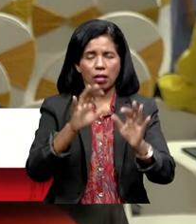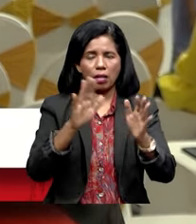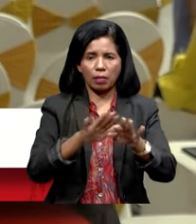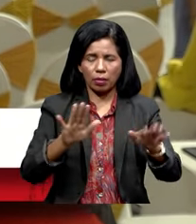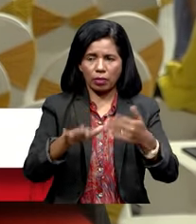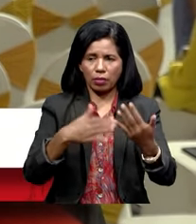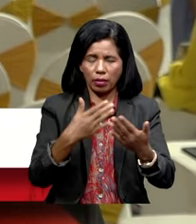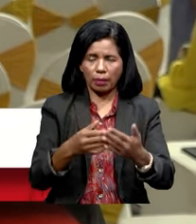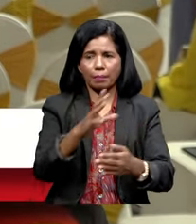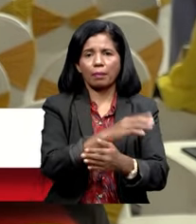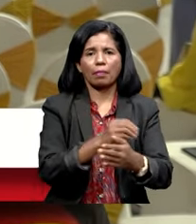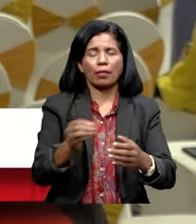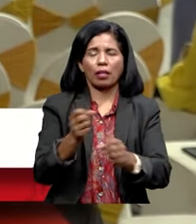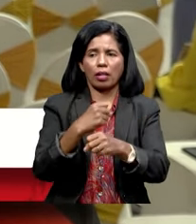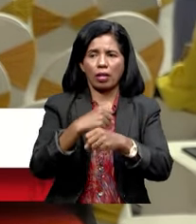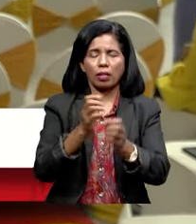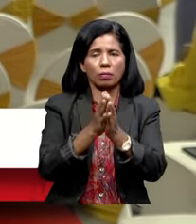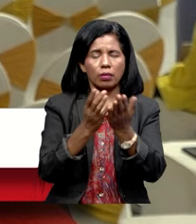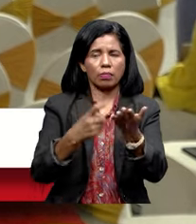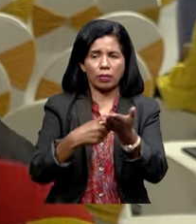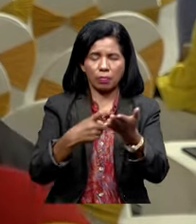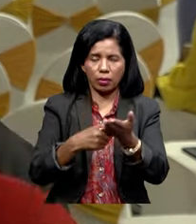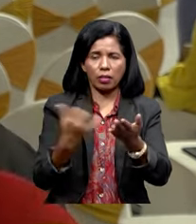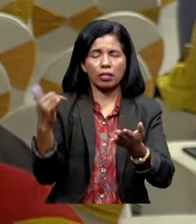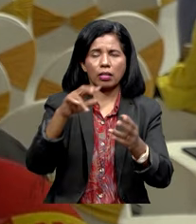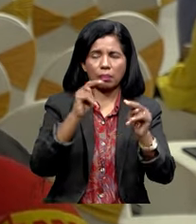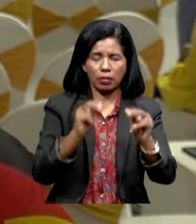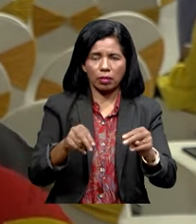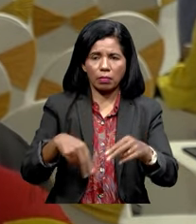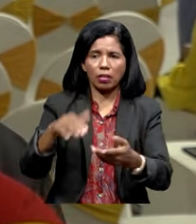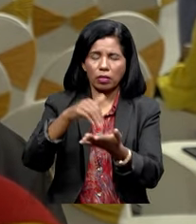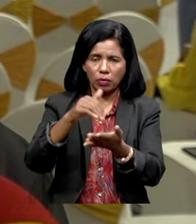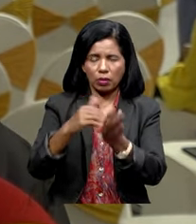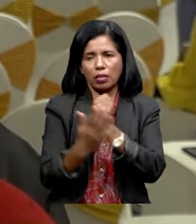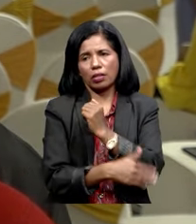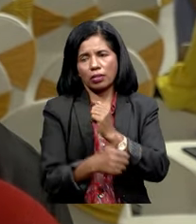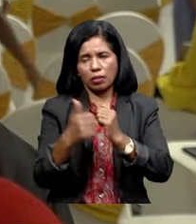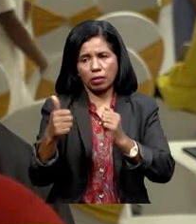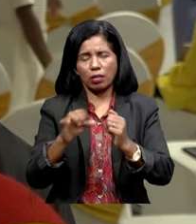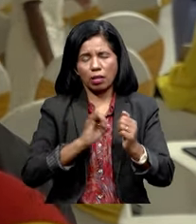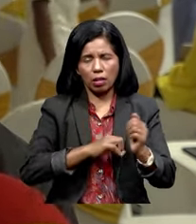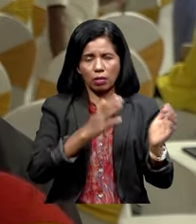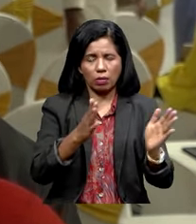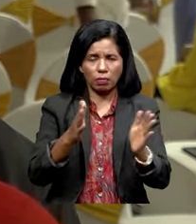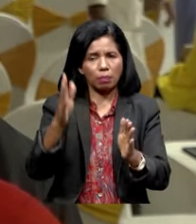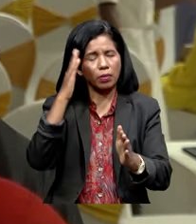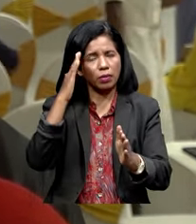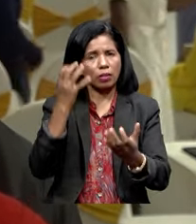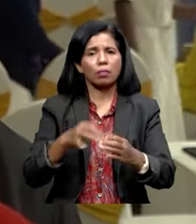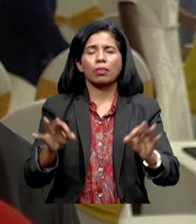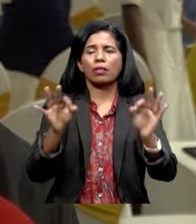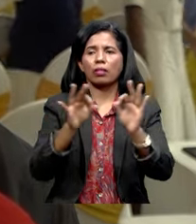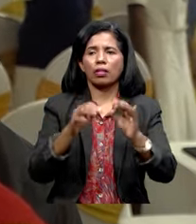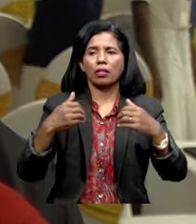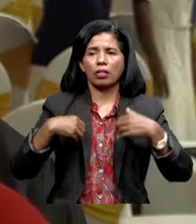No mos para trata pasaporte ba hira sira precisa ba estuda herrai liur. Ne me hawa no in proceso ne importante, ma be tengi ha